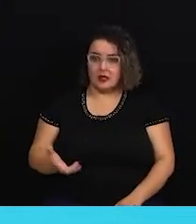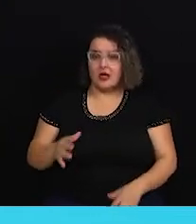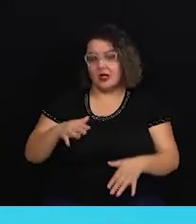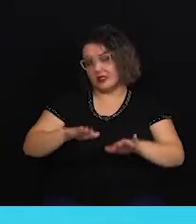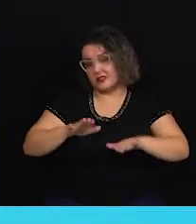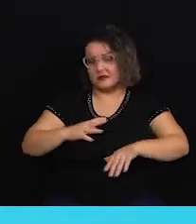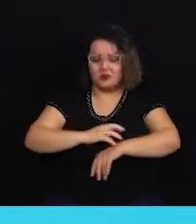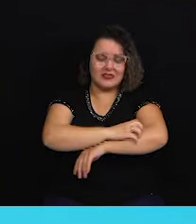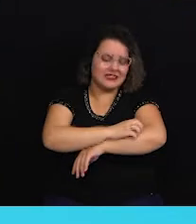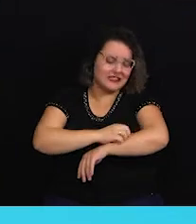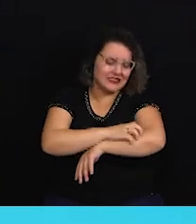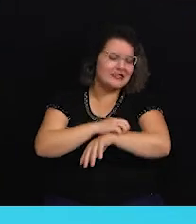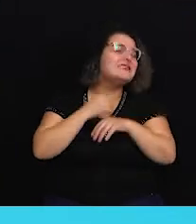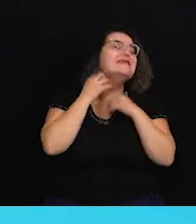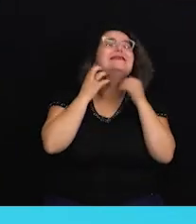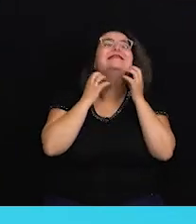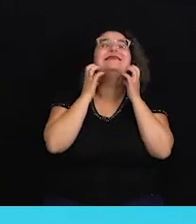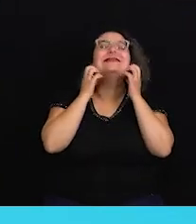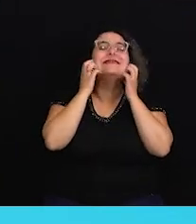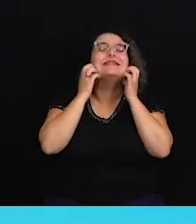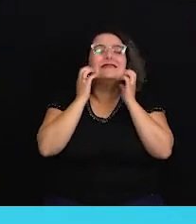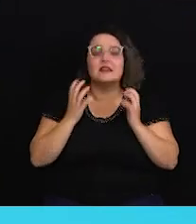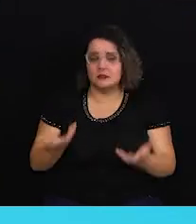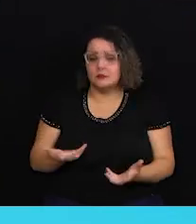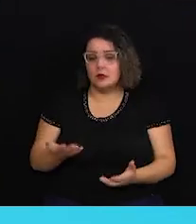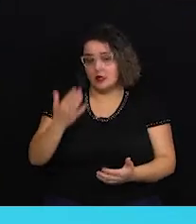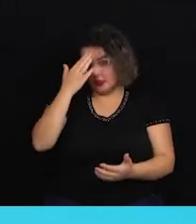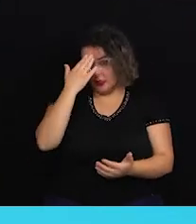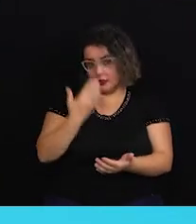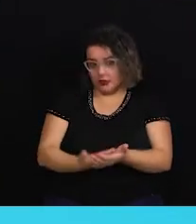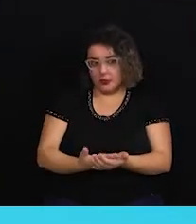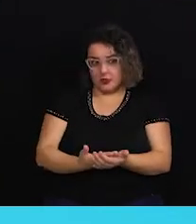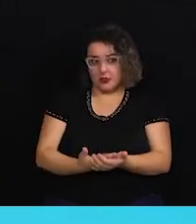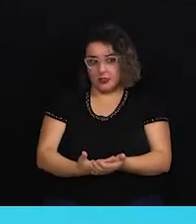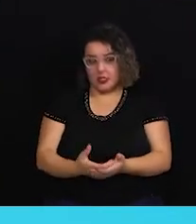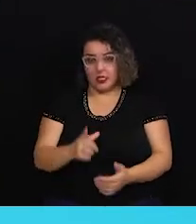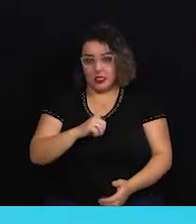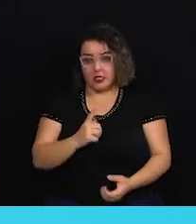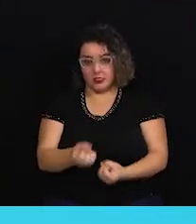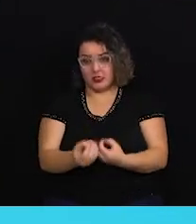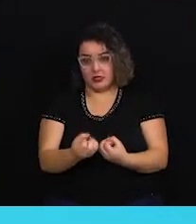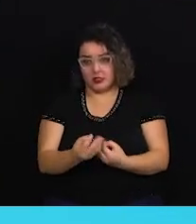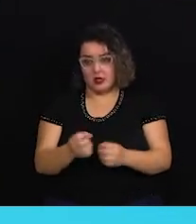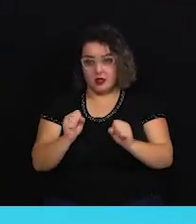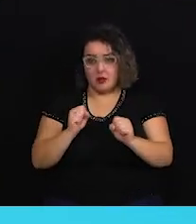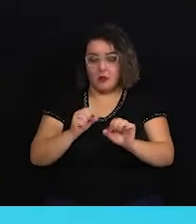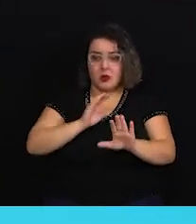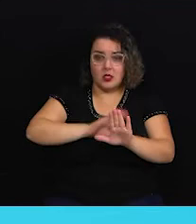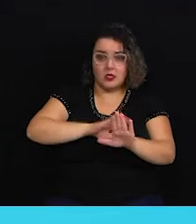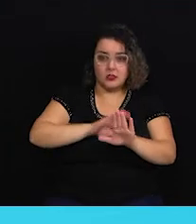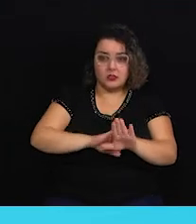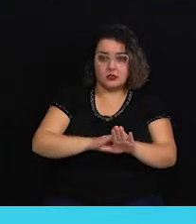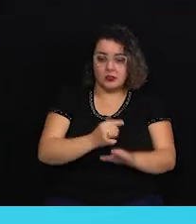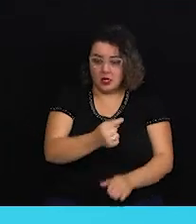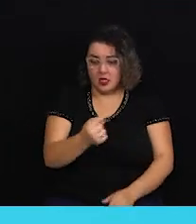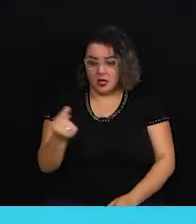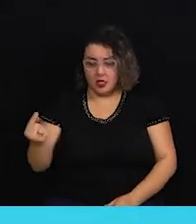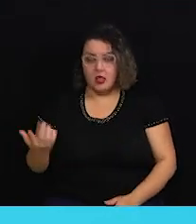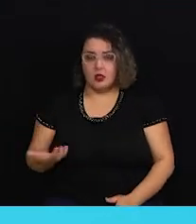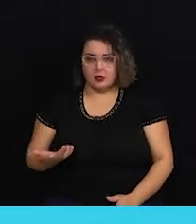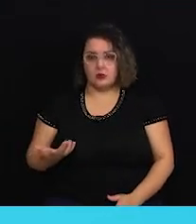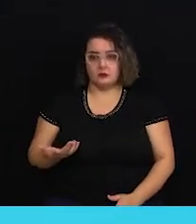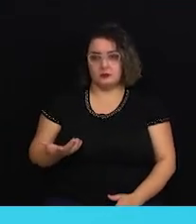reação alérgica, se ele teve também. Então, a gente acredita que só tendo posse desses dados que vai ser possível a gente agir em cada